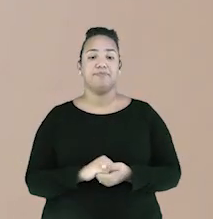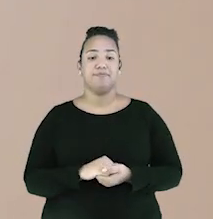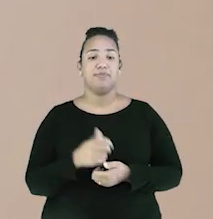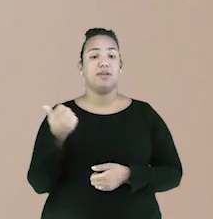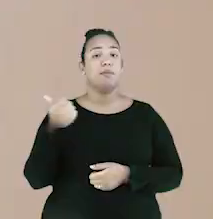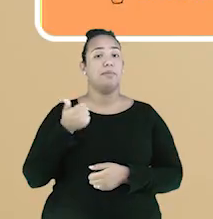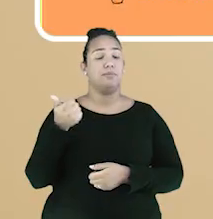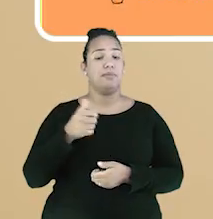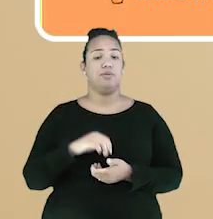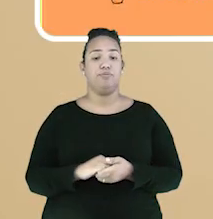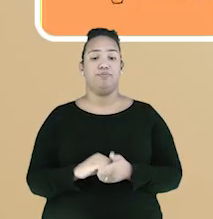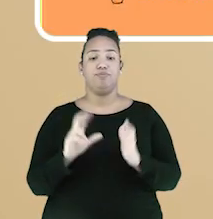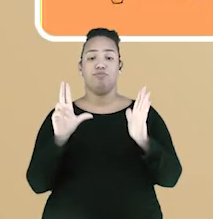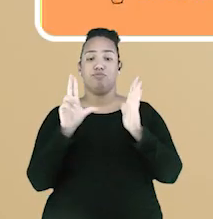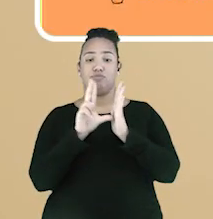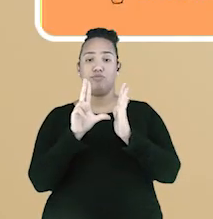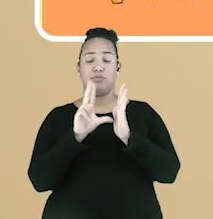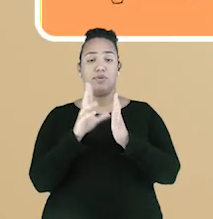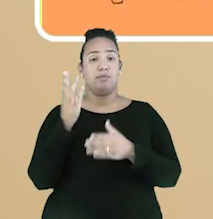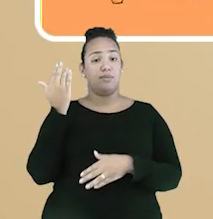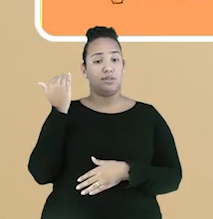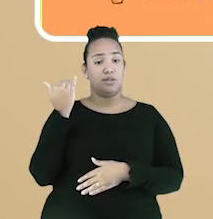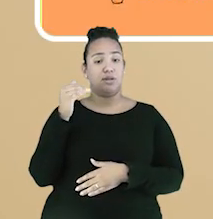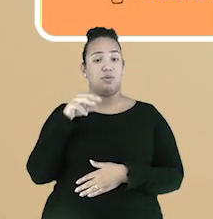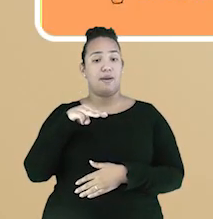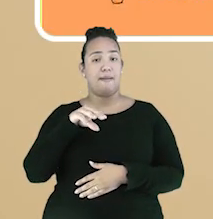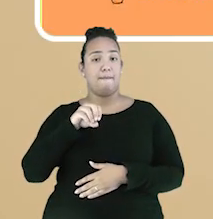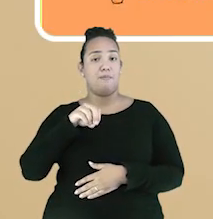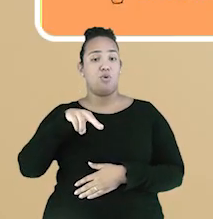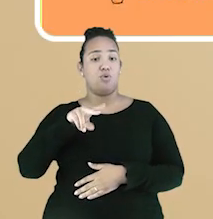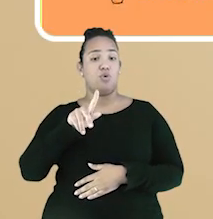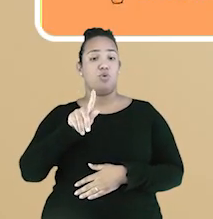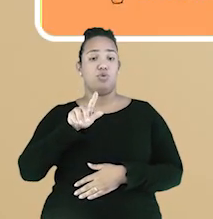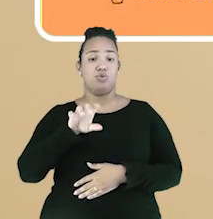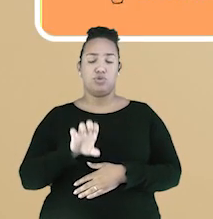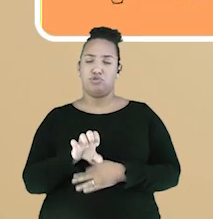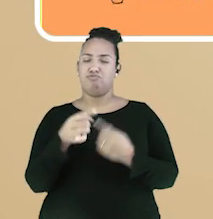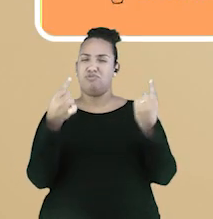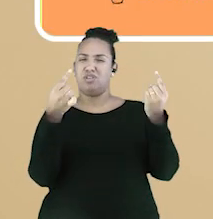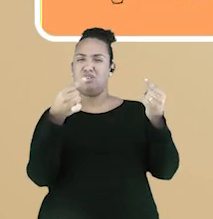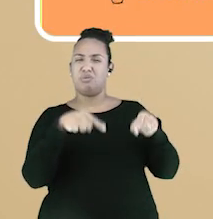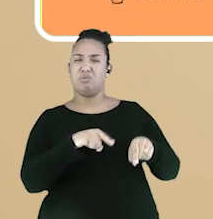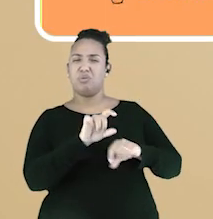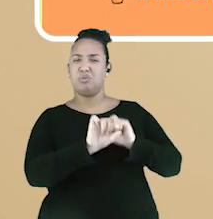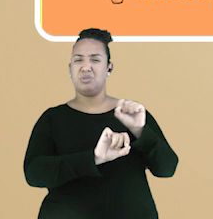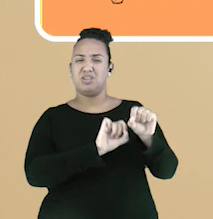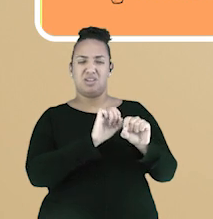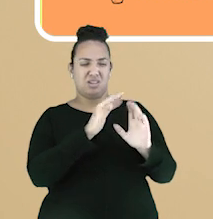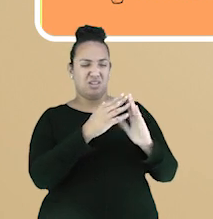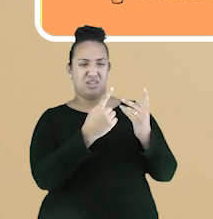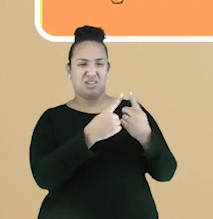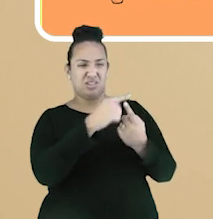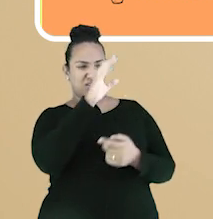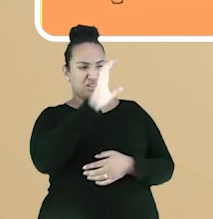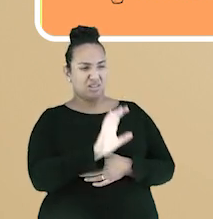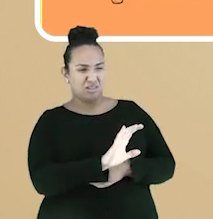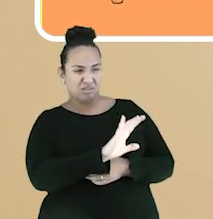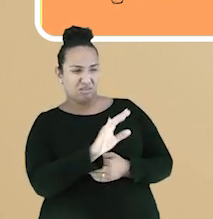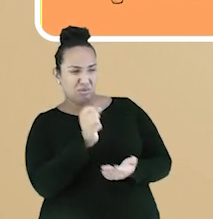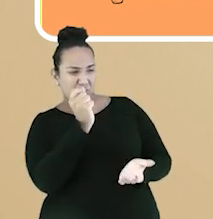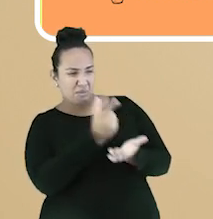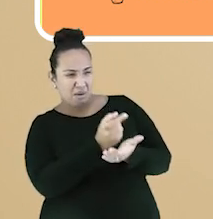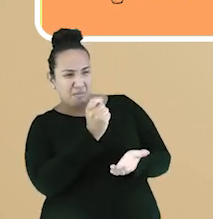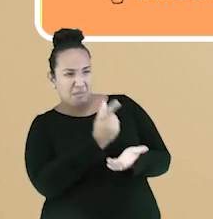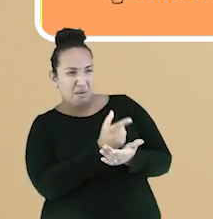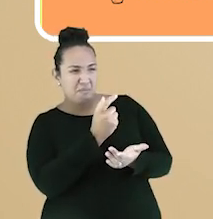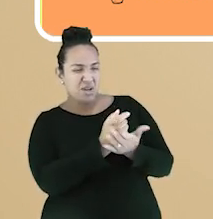pontos importantes. Primeiro, Martinho Lutero foi um monge agostiniano que questionou a cobrança de indulgências por parte do